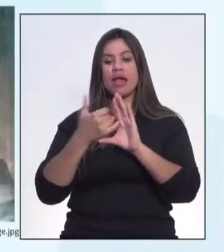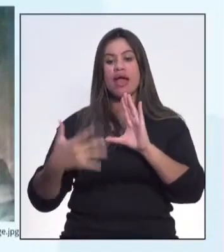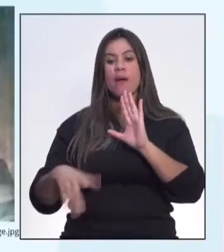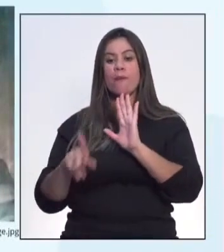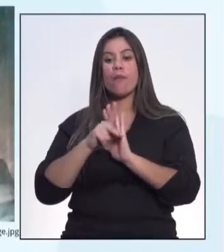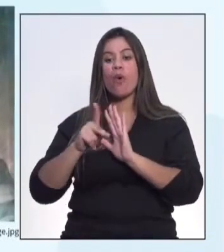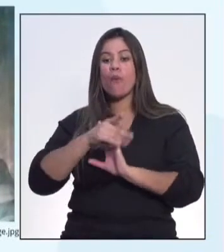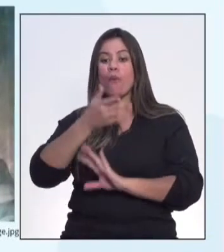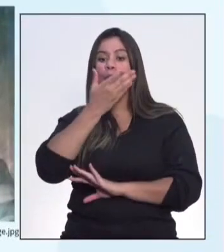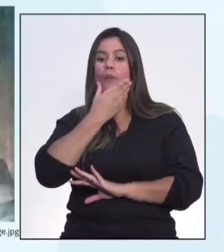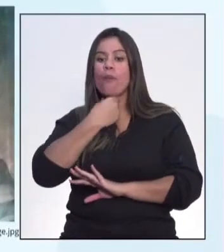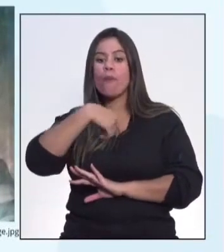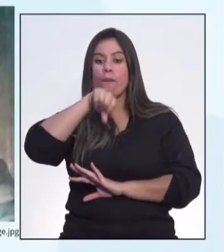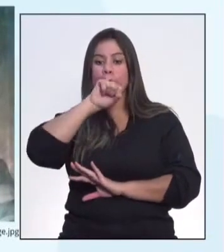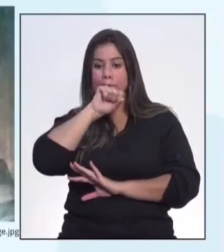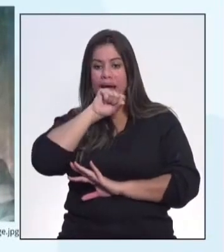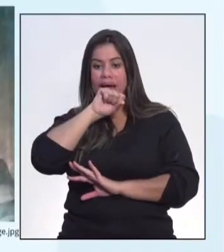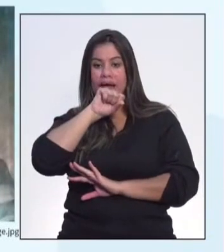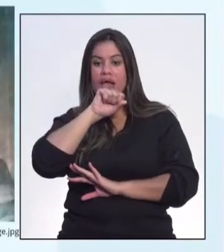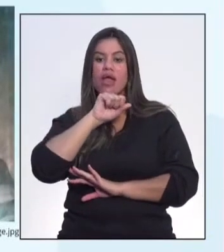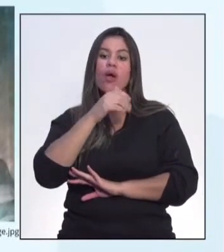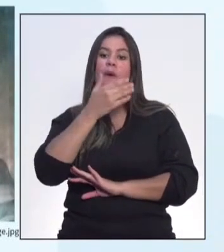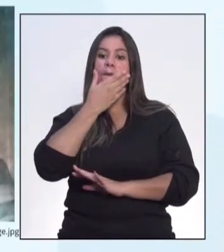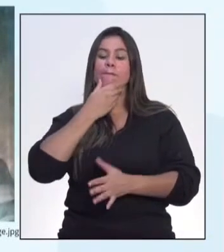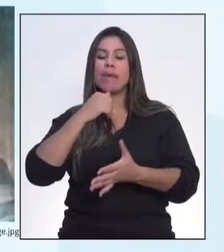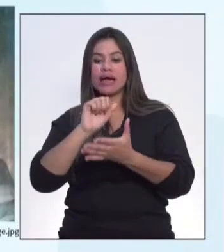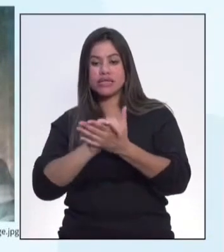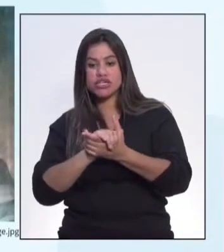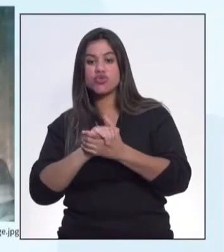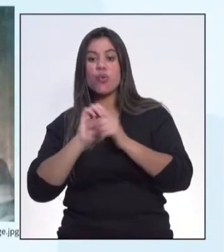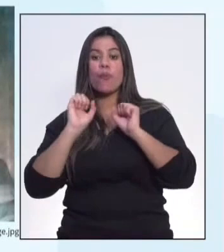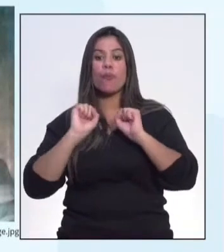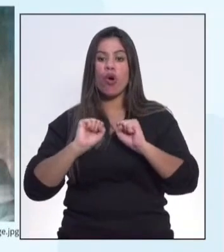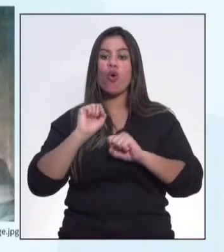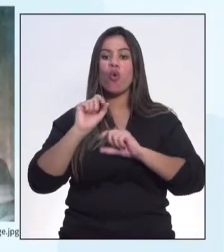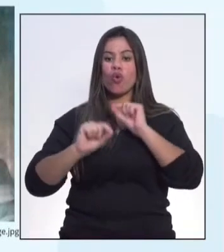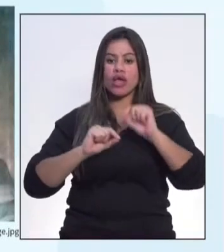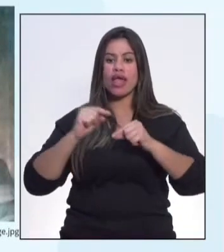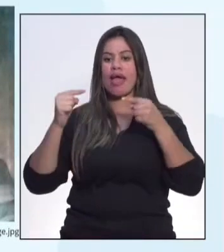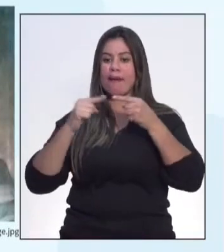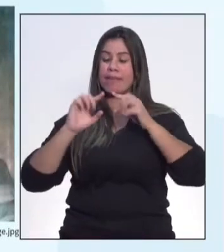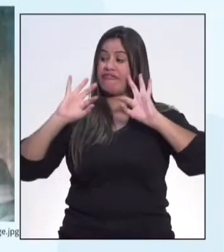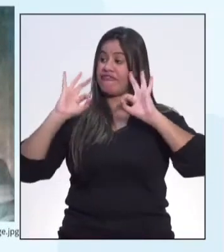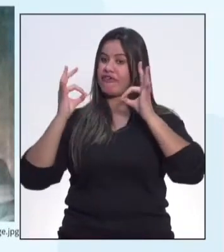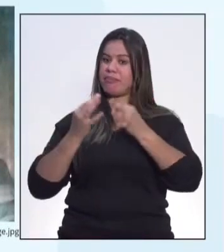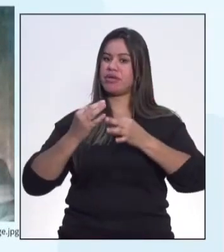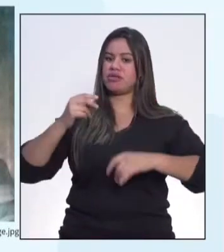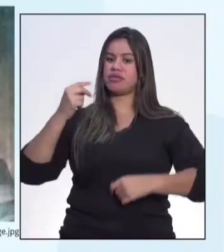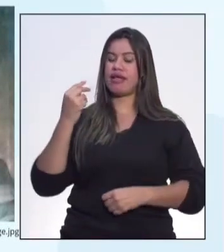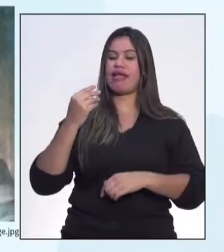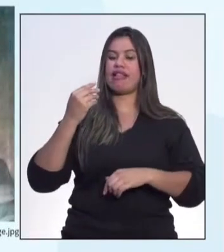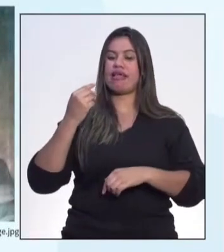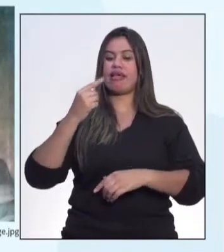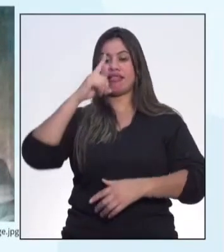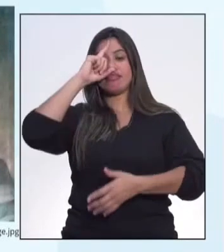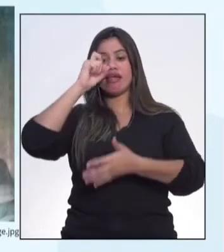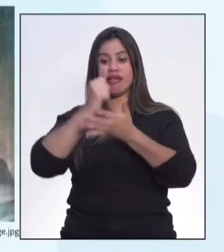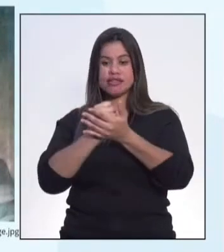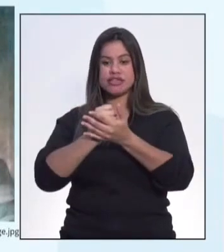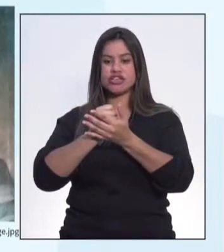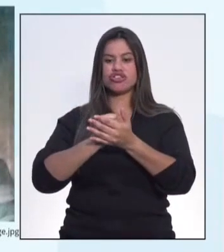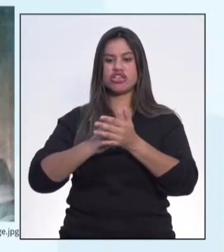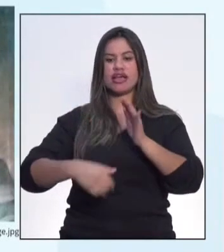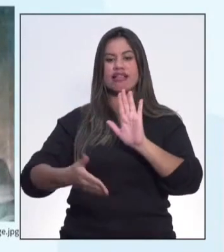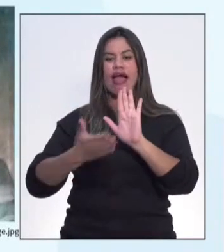o pai ou o marido, tinham o direito de falar em nome desta família. E esse aspecto